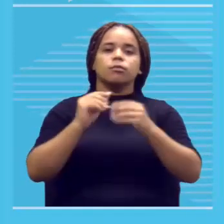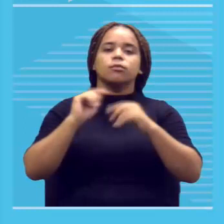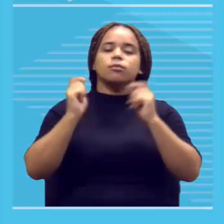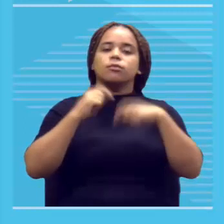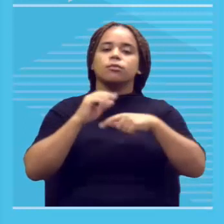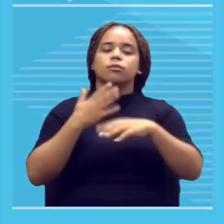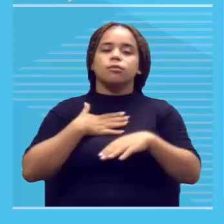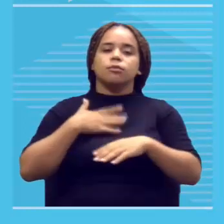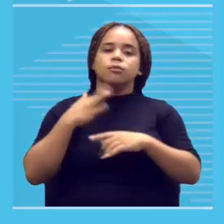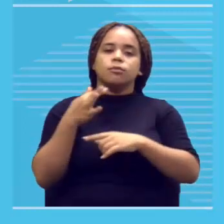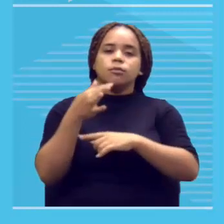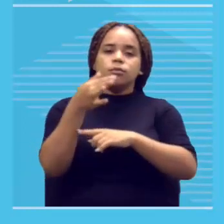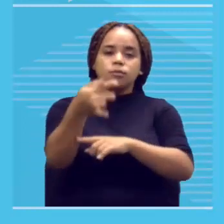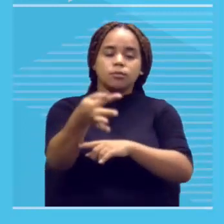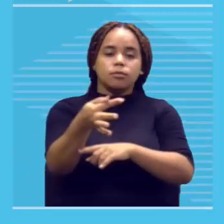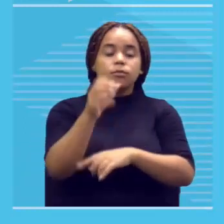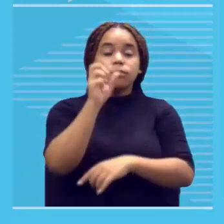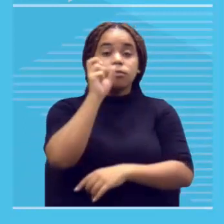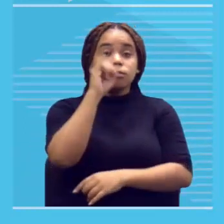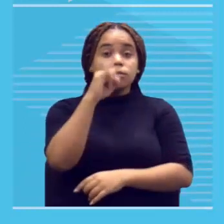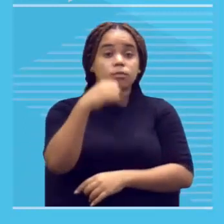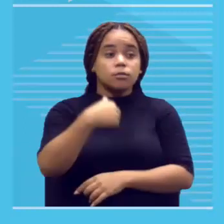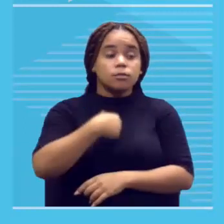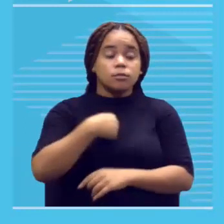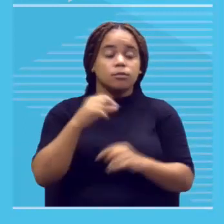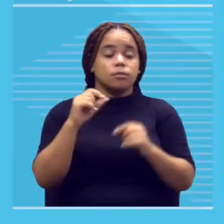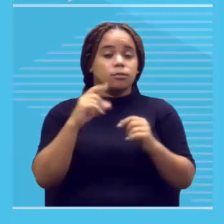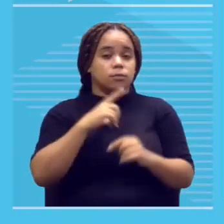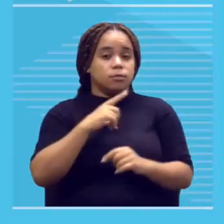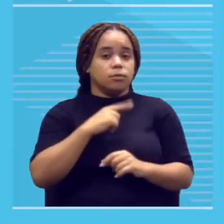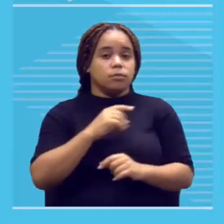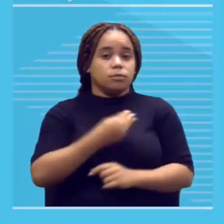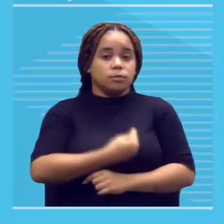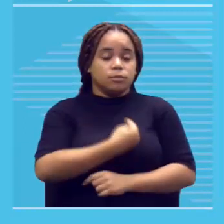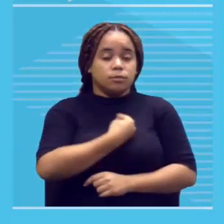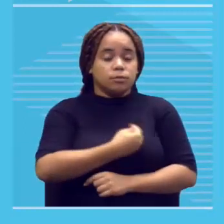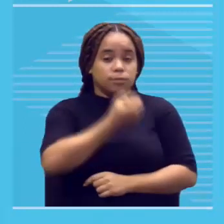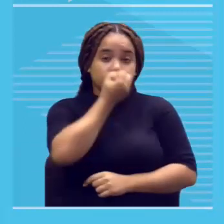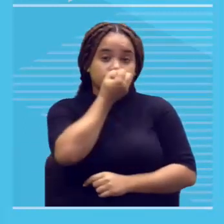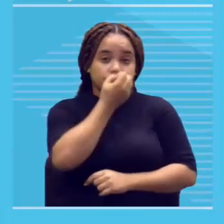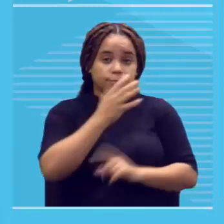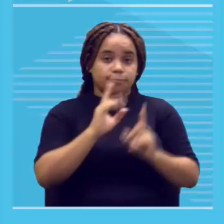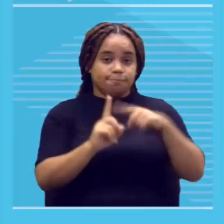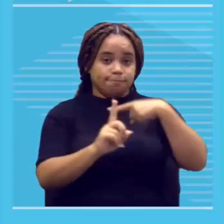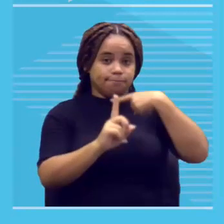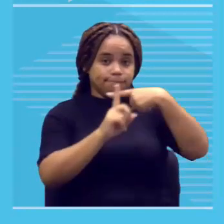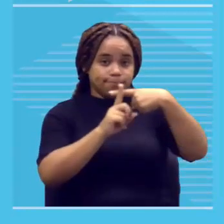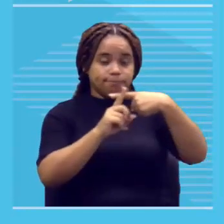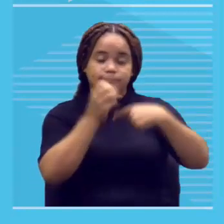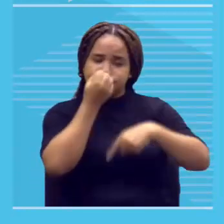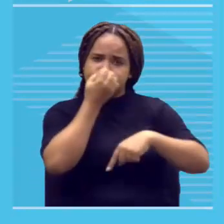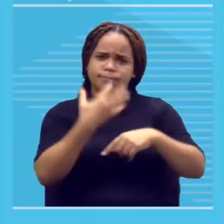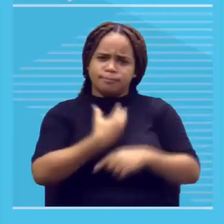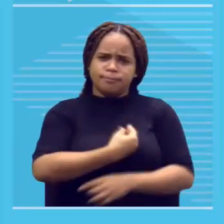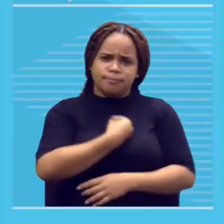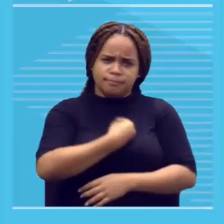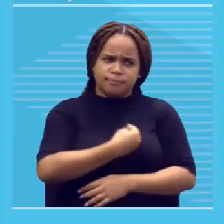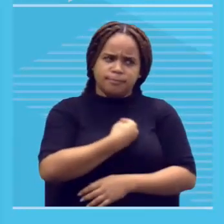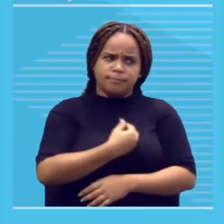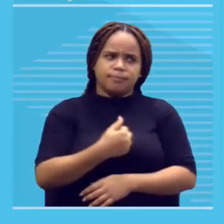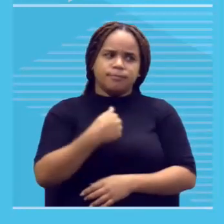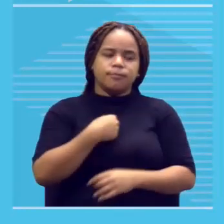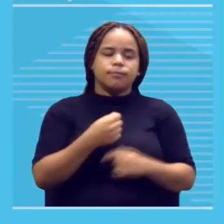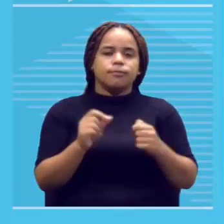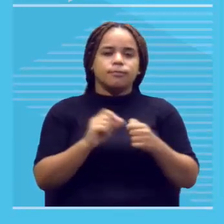existências se eu tiver uma vida positiva uma boa vida eu